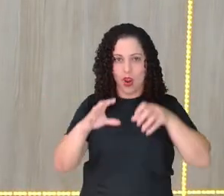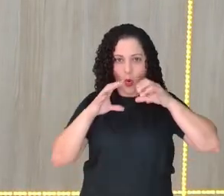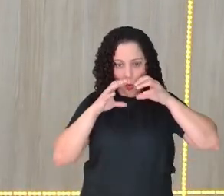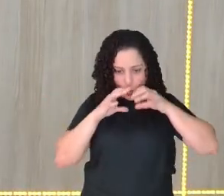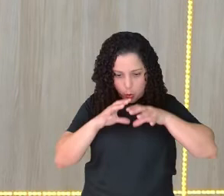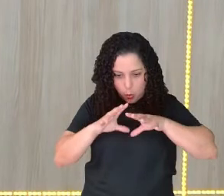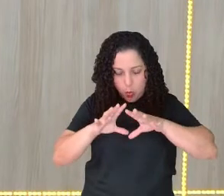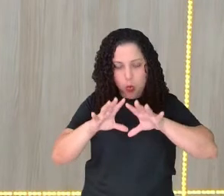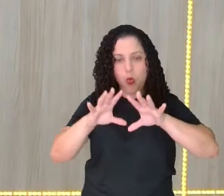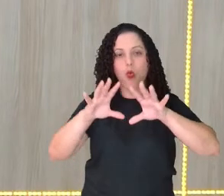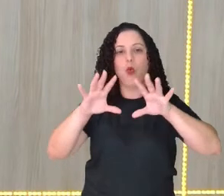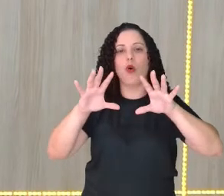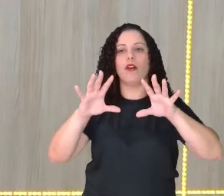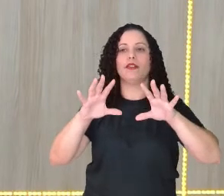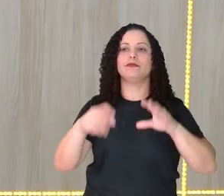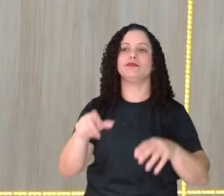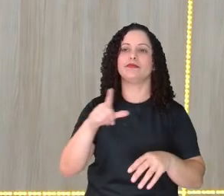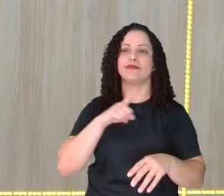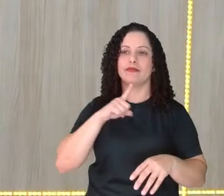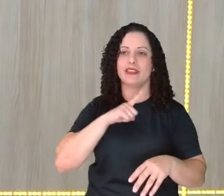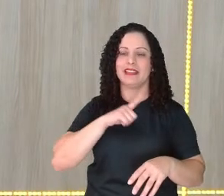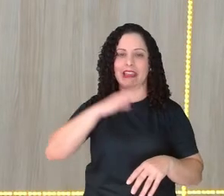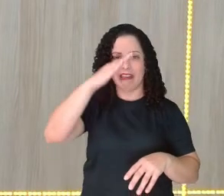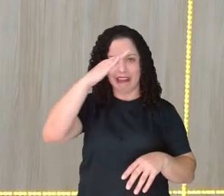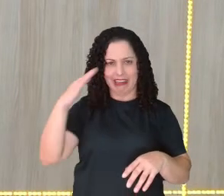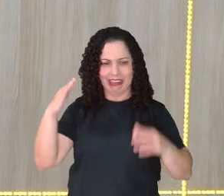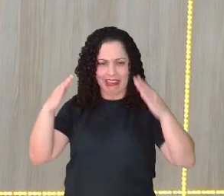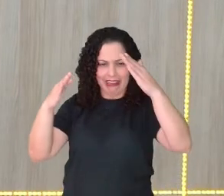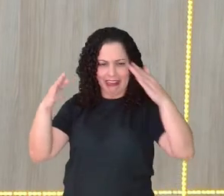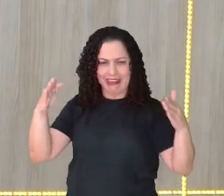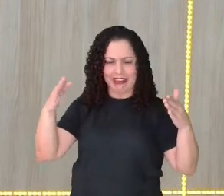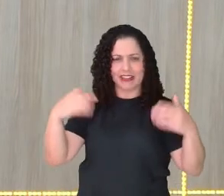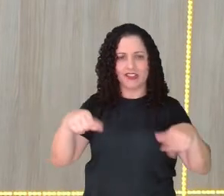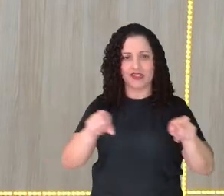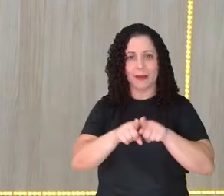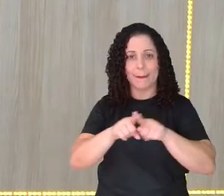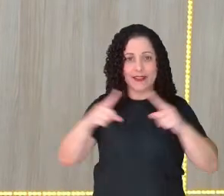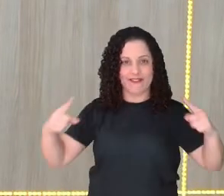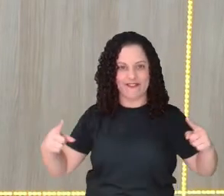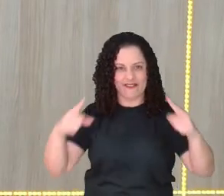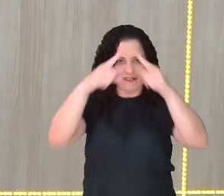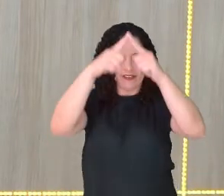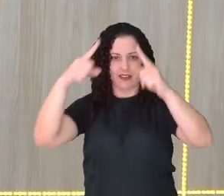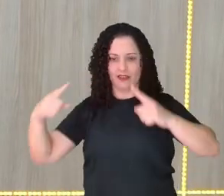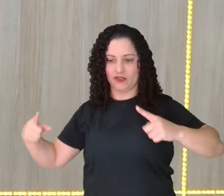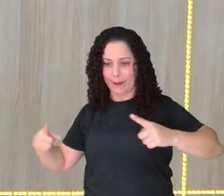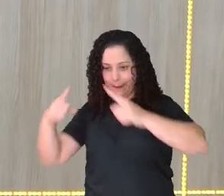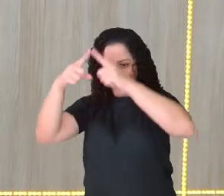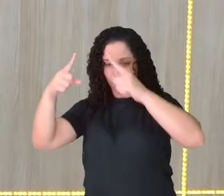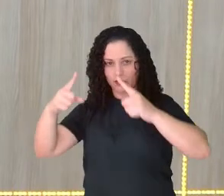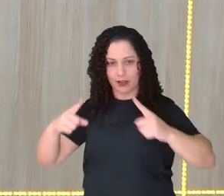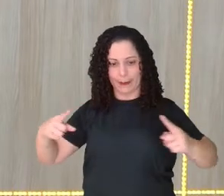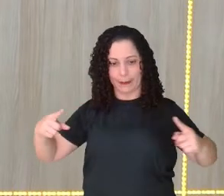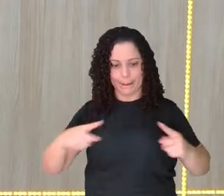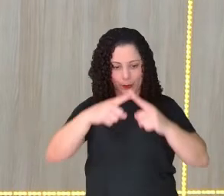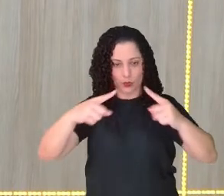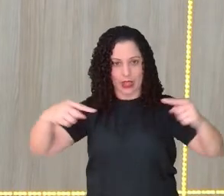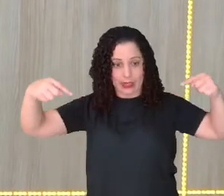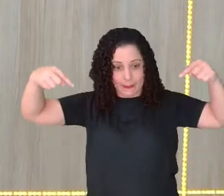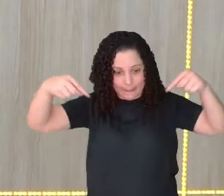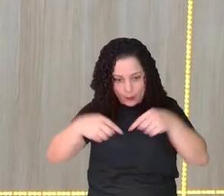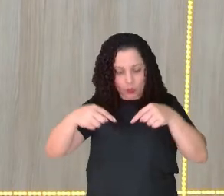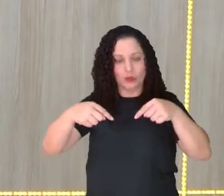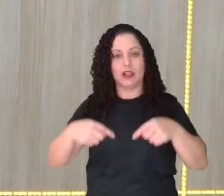cheia de retas, cheia de vértices, tá? Ou seja, de pontas, e começaram a encher essa câmera de